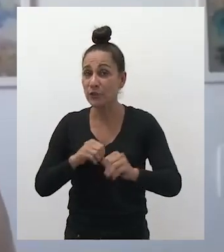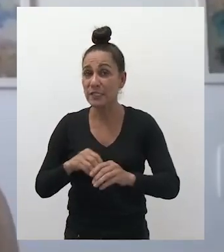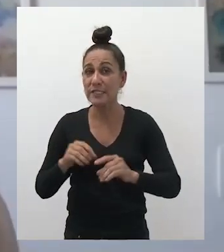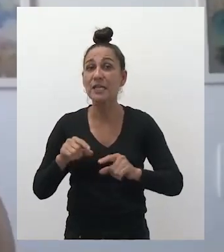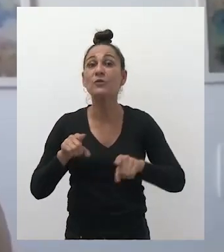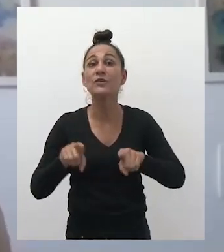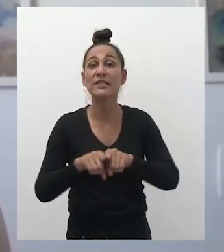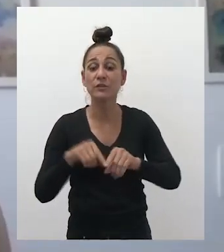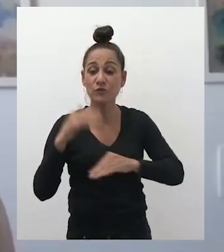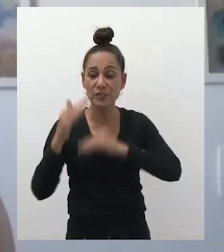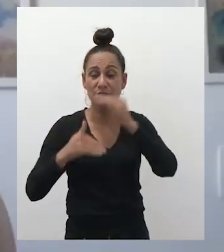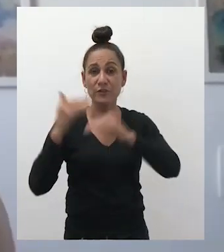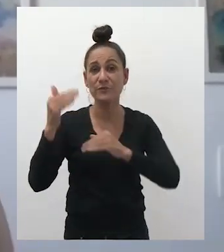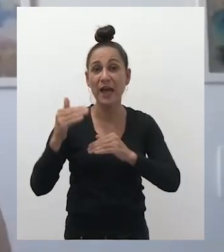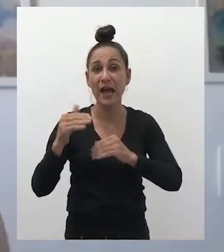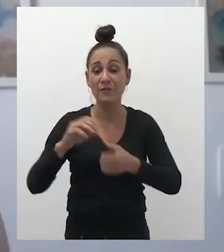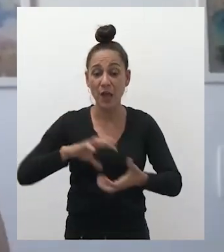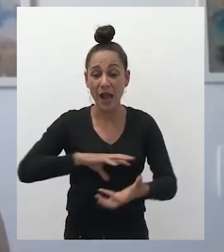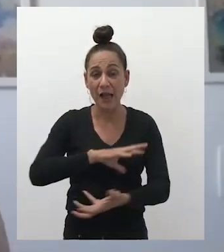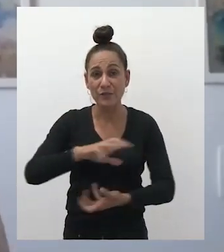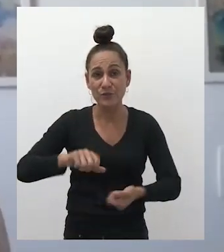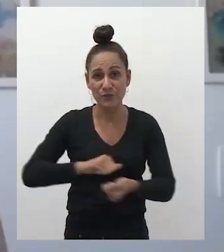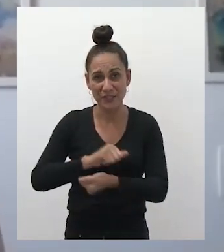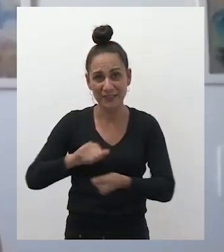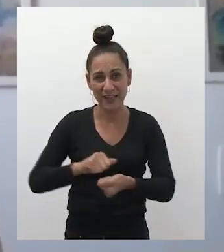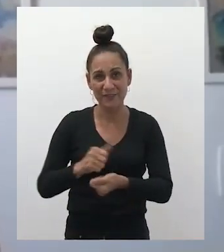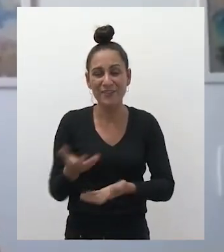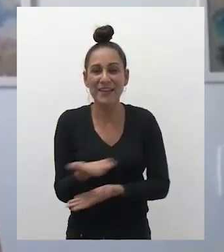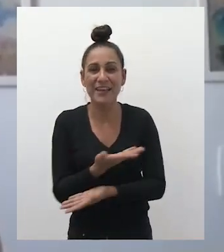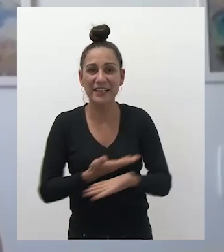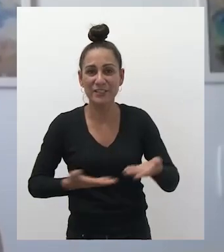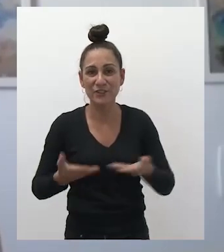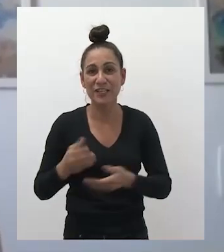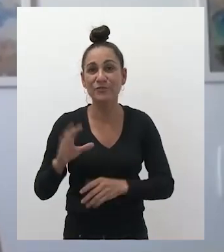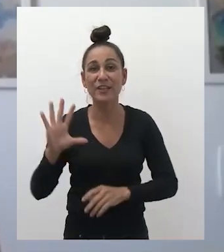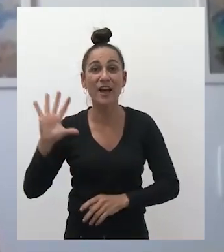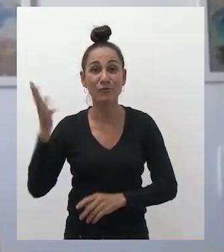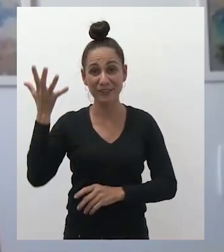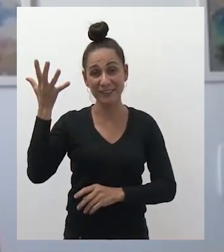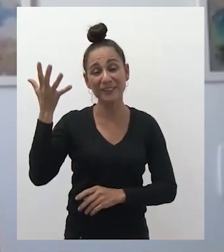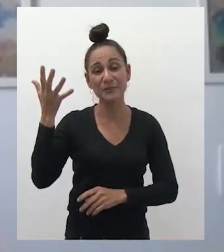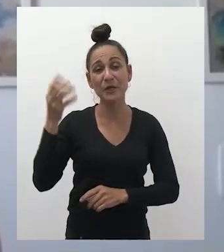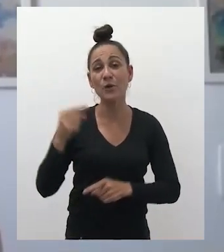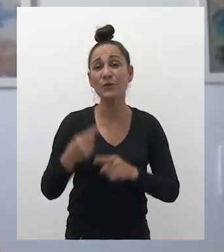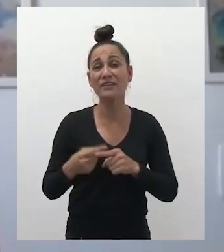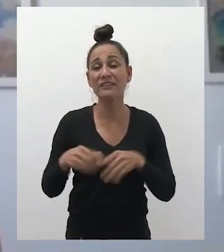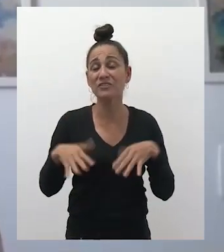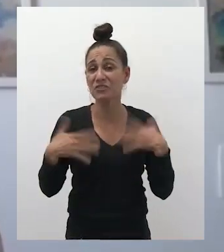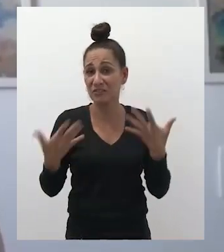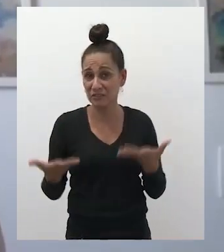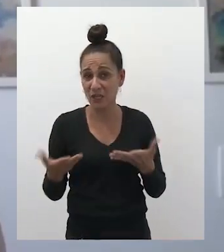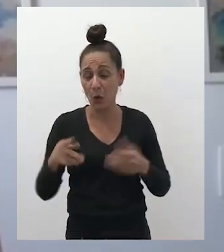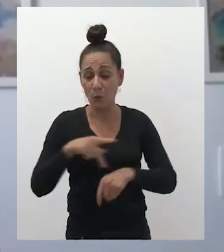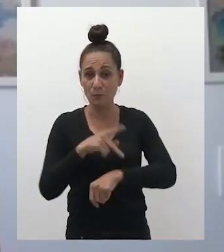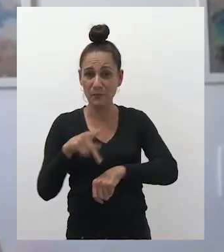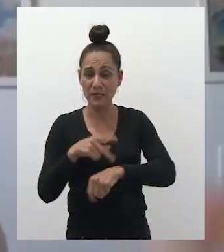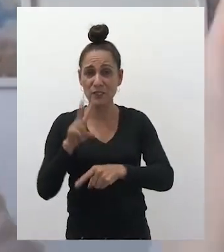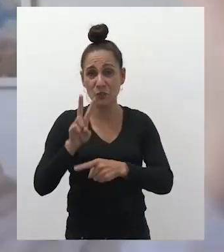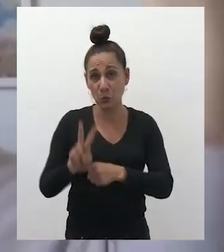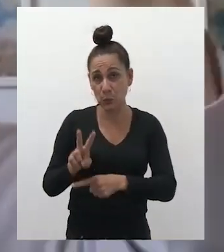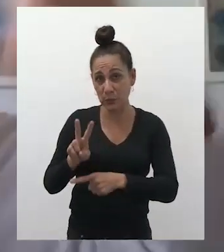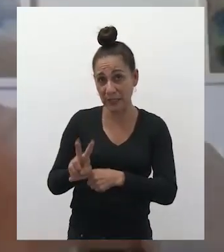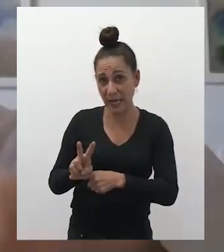ao desenvolvimento sustentável, está relacionado ao clima. Do que adianta um país cuidar